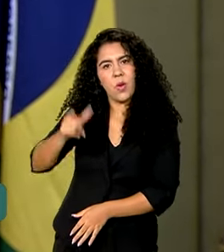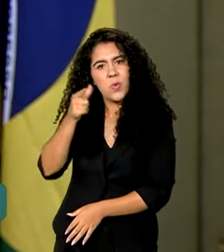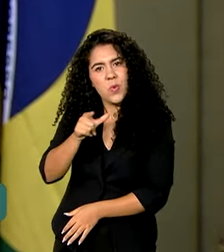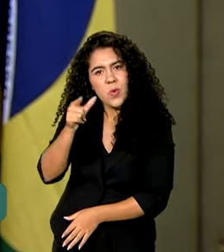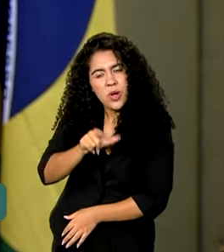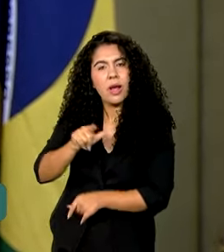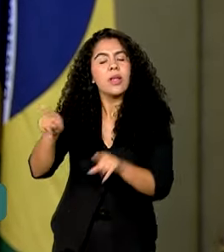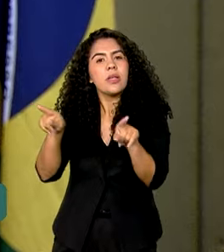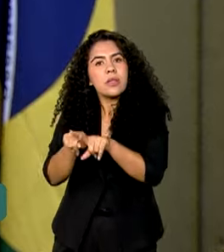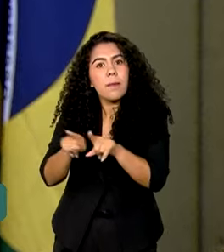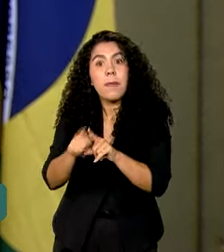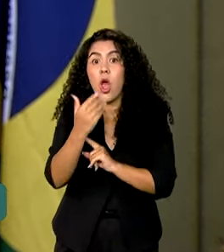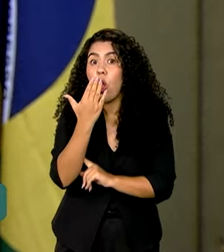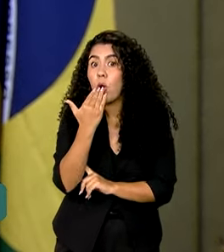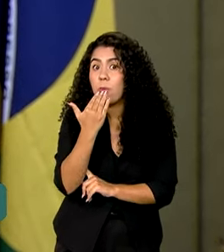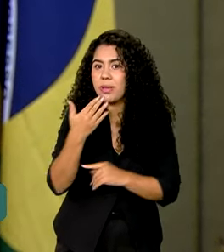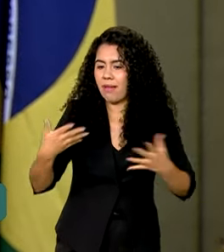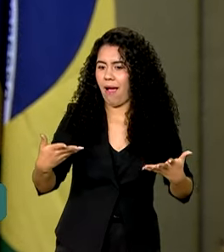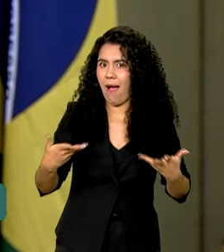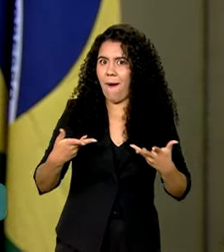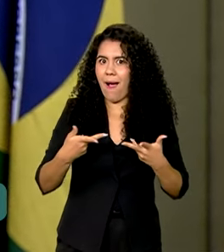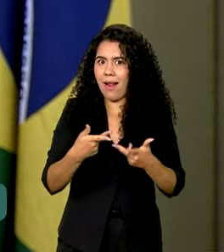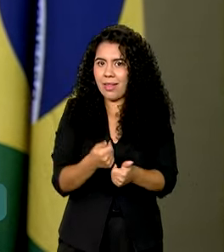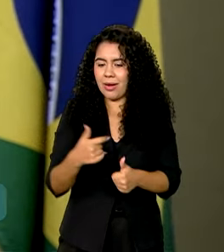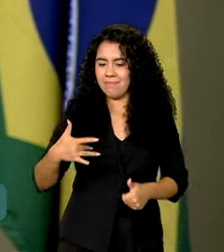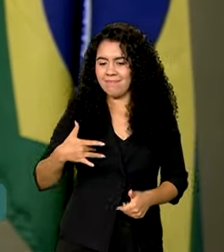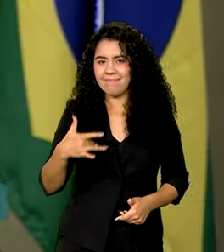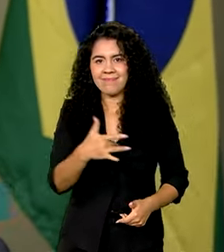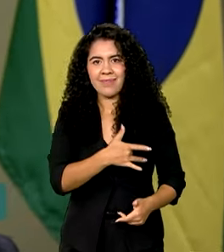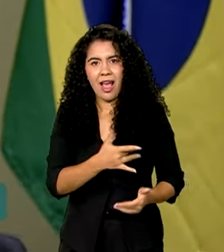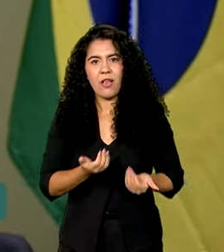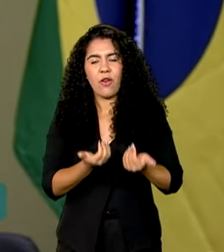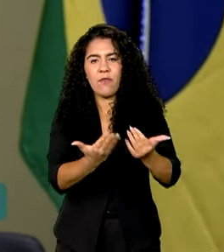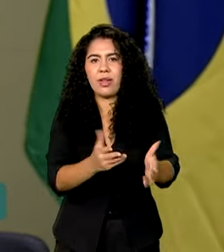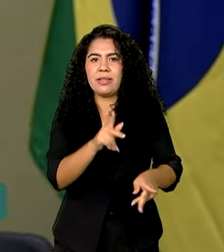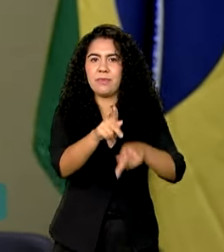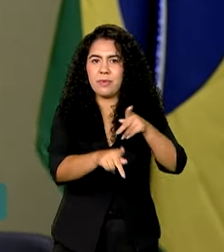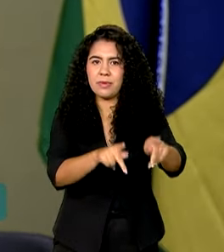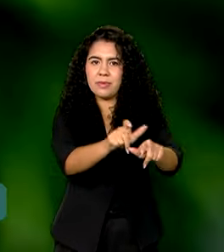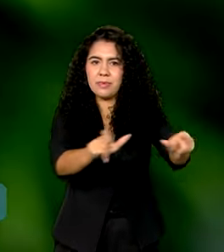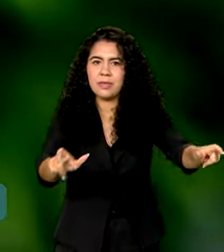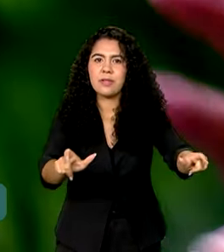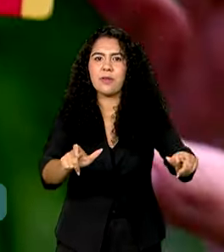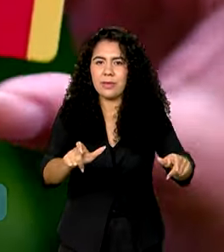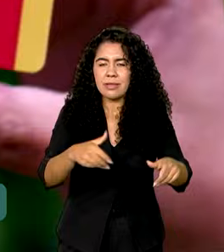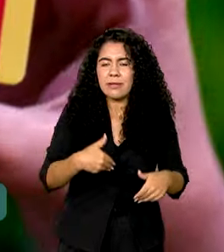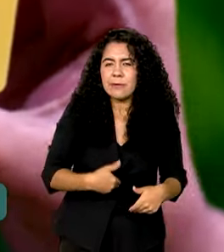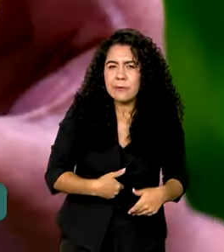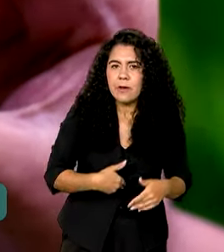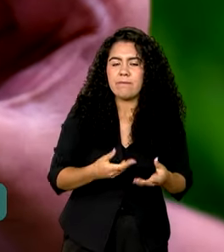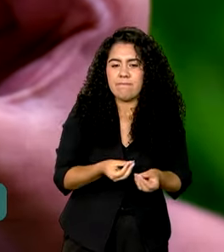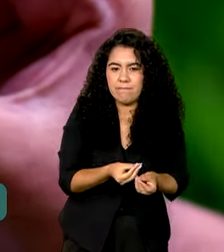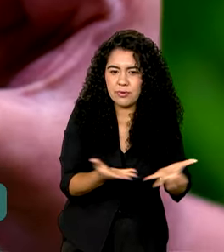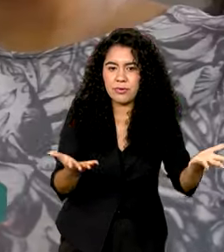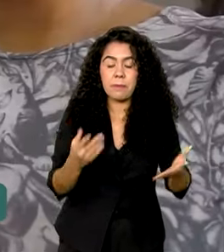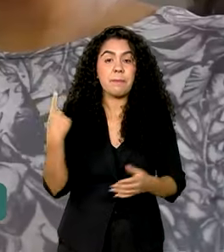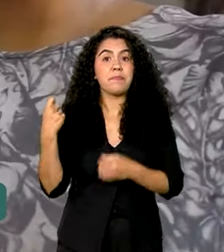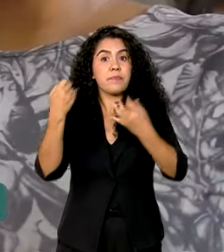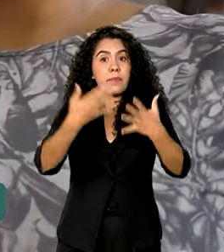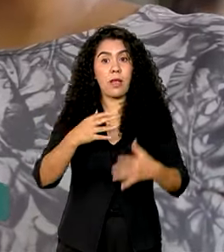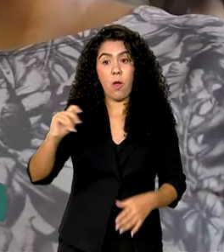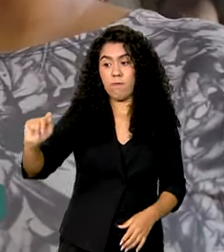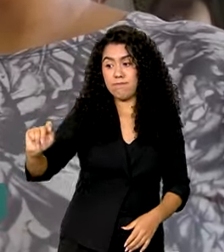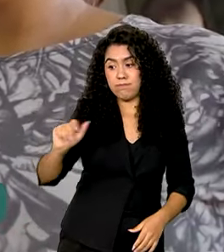e comida de qualidade para aquelas populações em insegurança alimentar. O Bolsa Família e a política